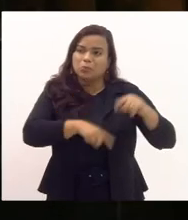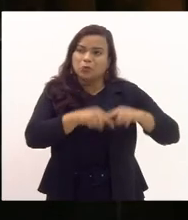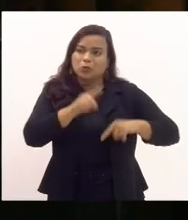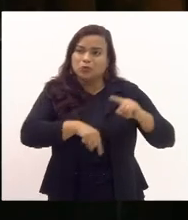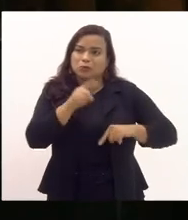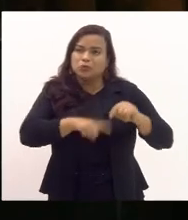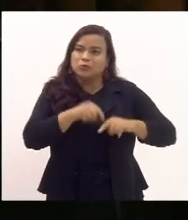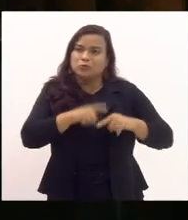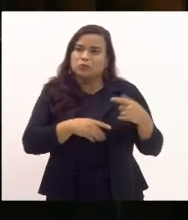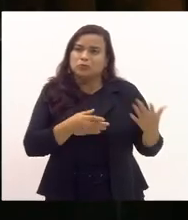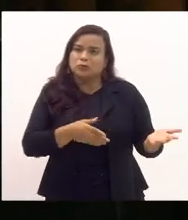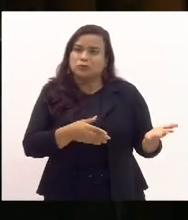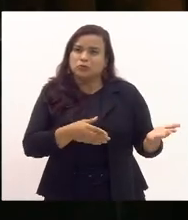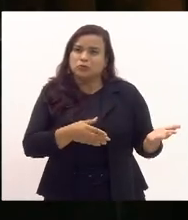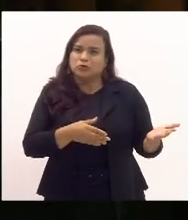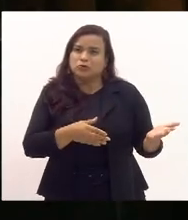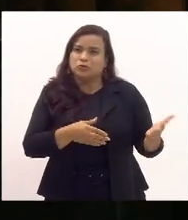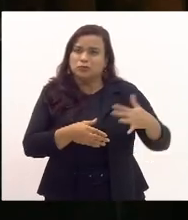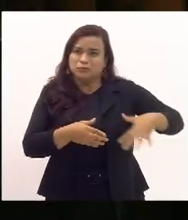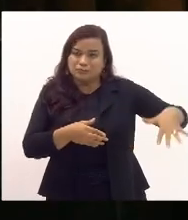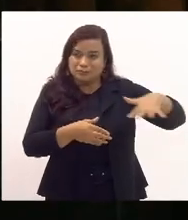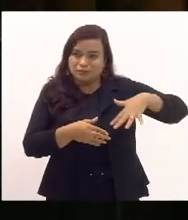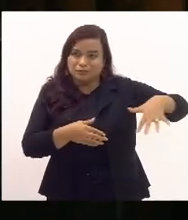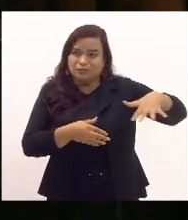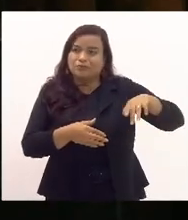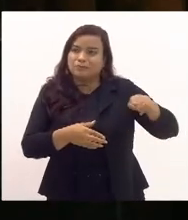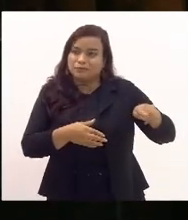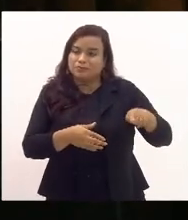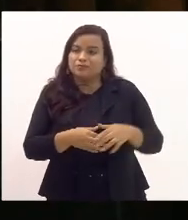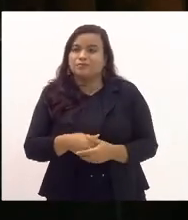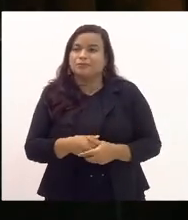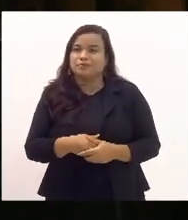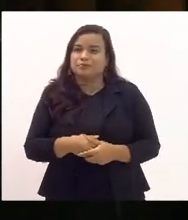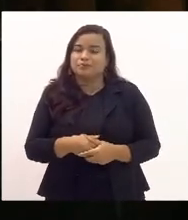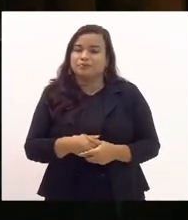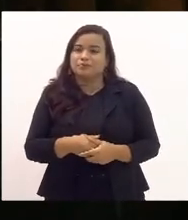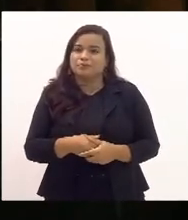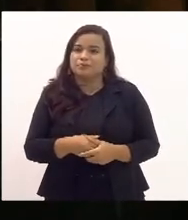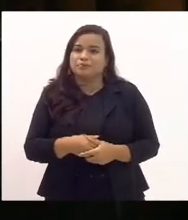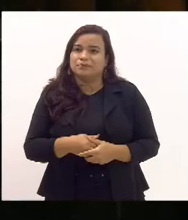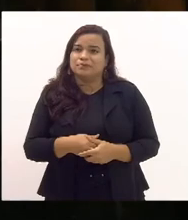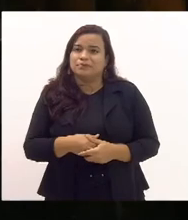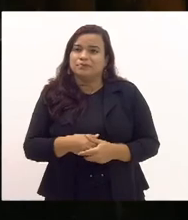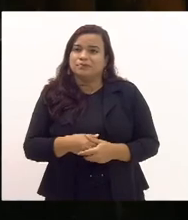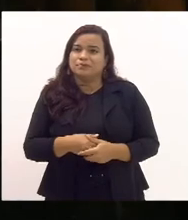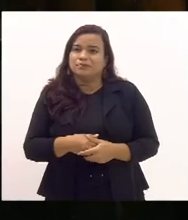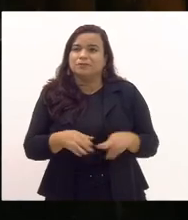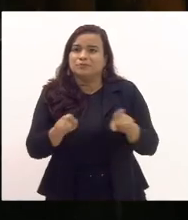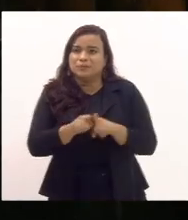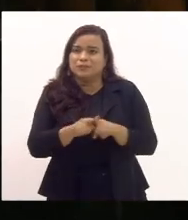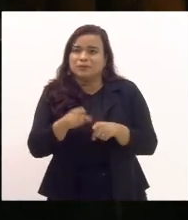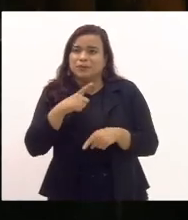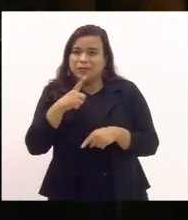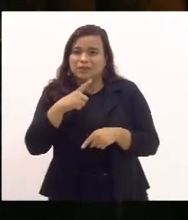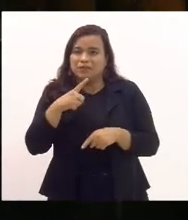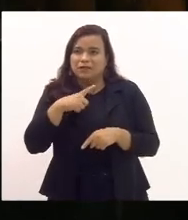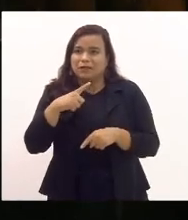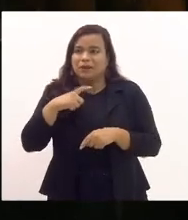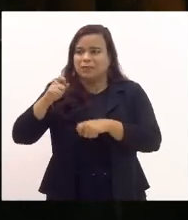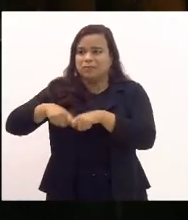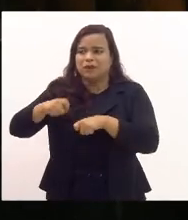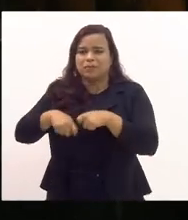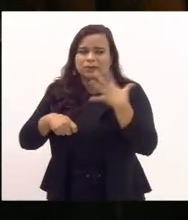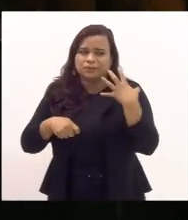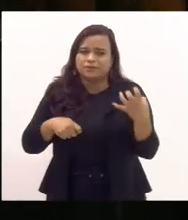produtos É nesse gênero e tratando de conotação sexual